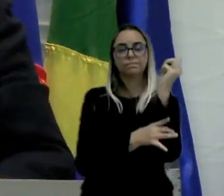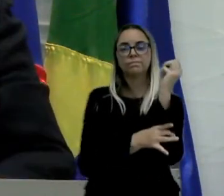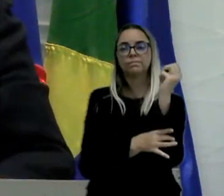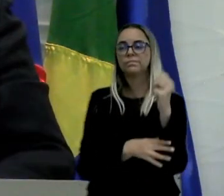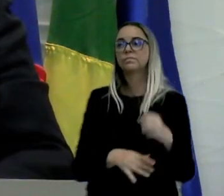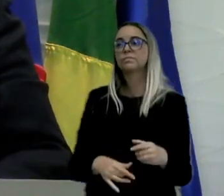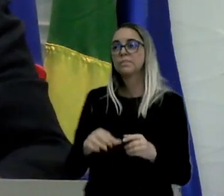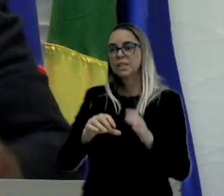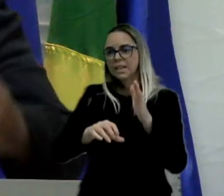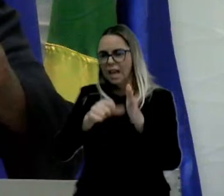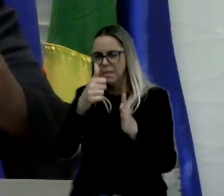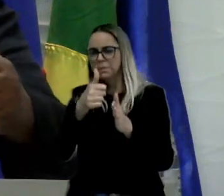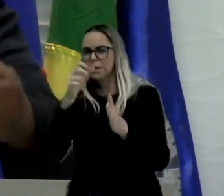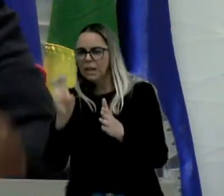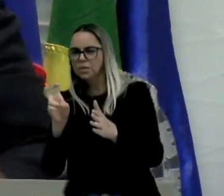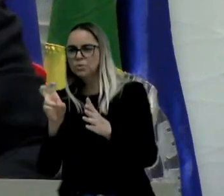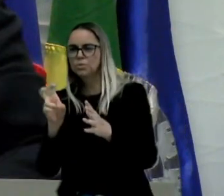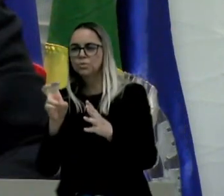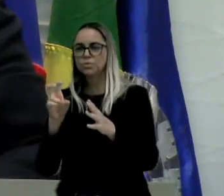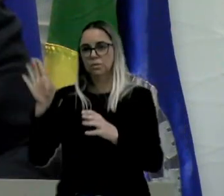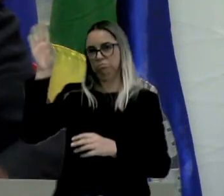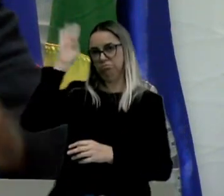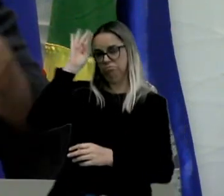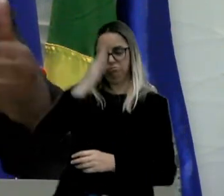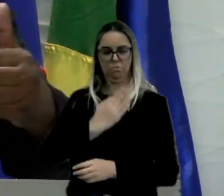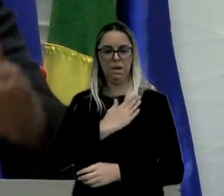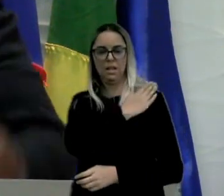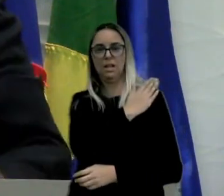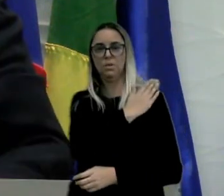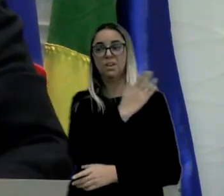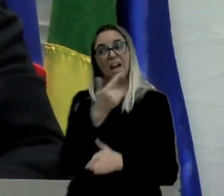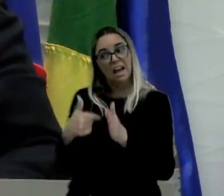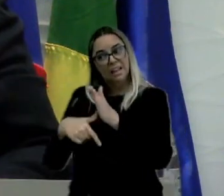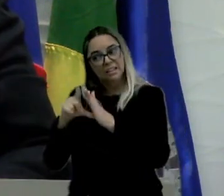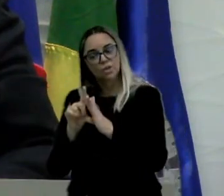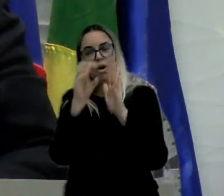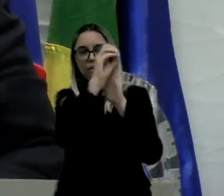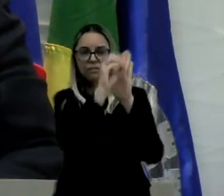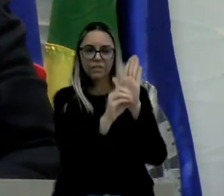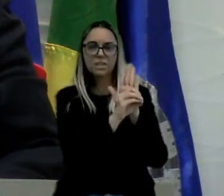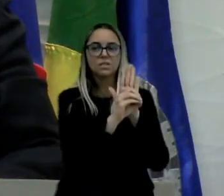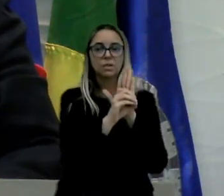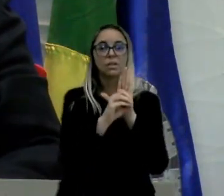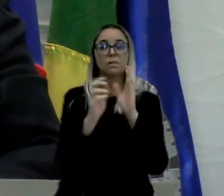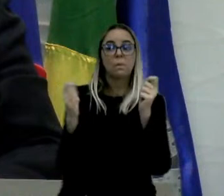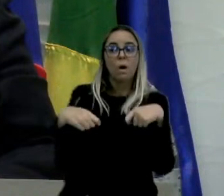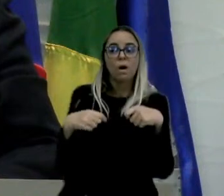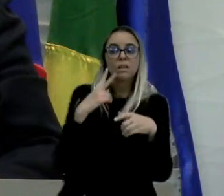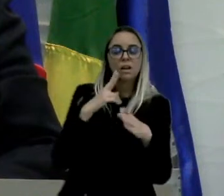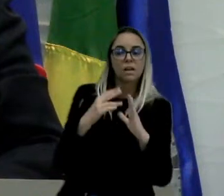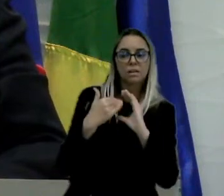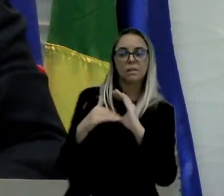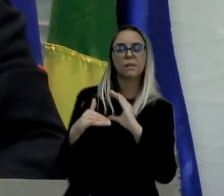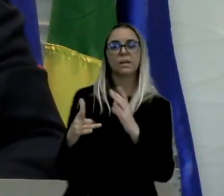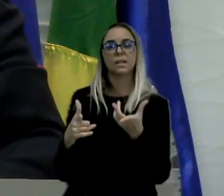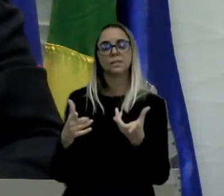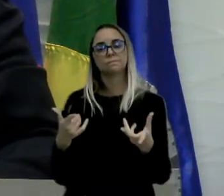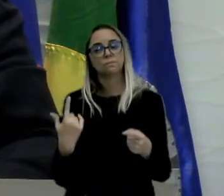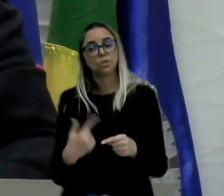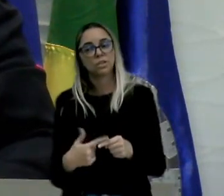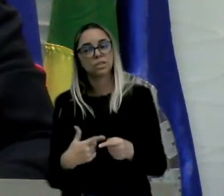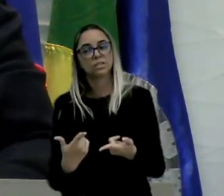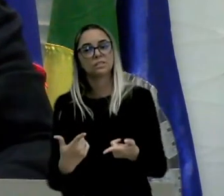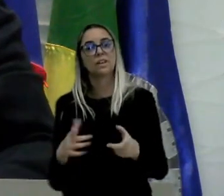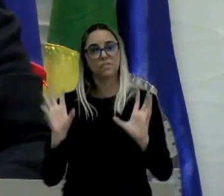Batalhão levar os ofícios já antecipado para que tenha uma cobertura boa por conta